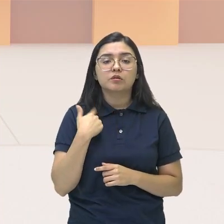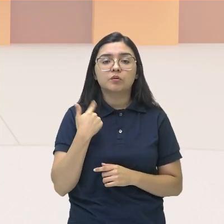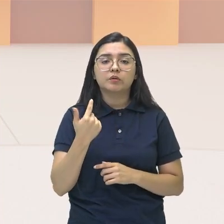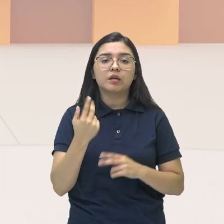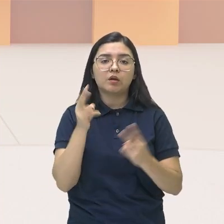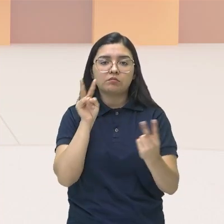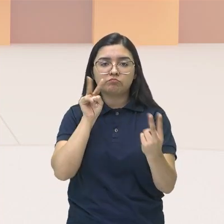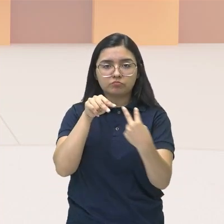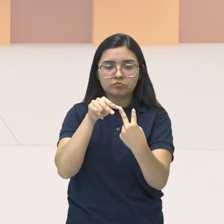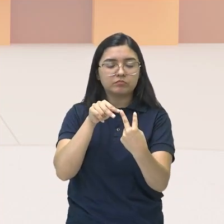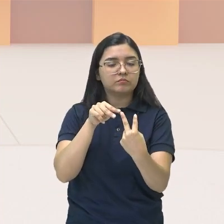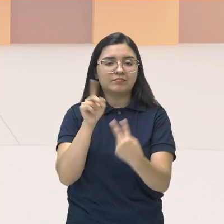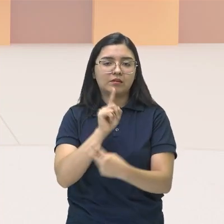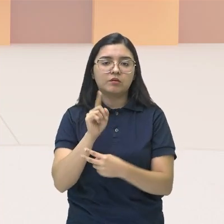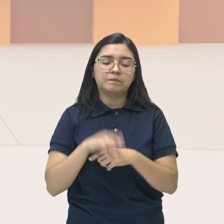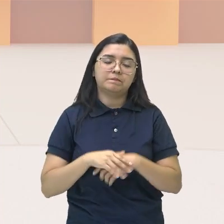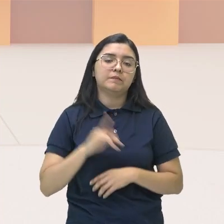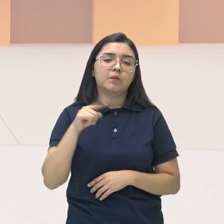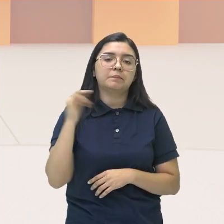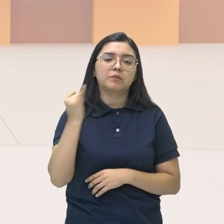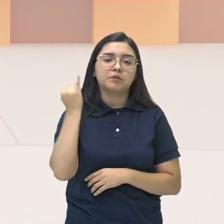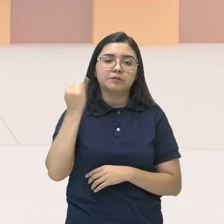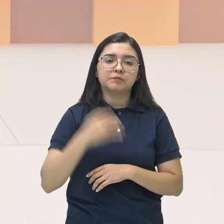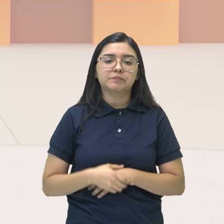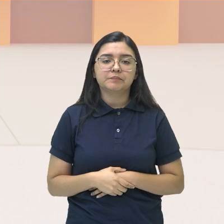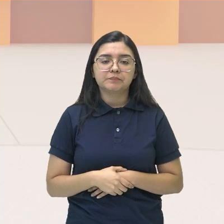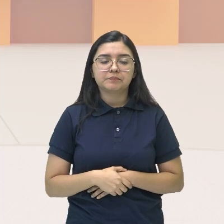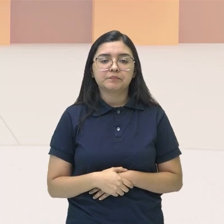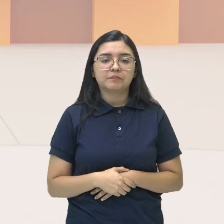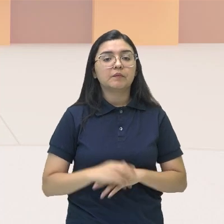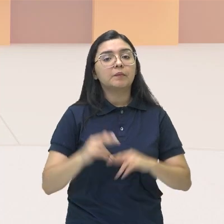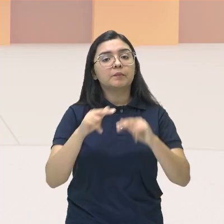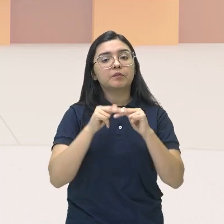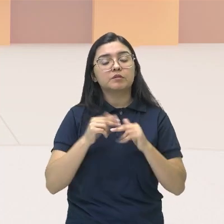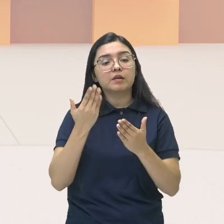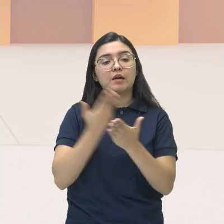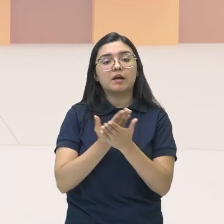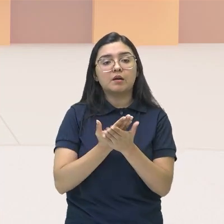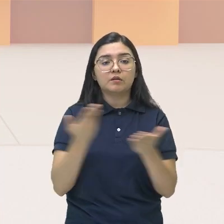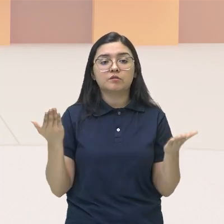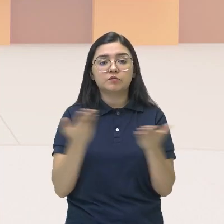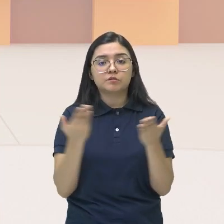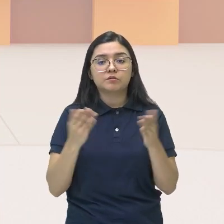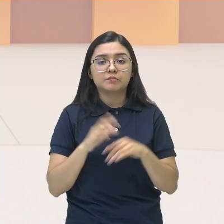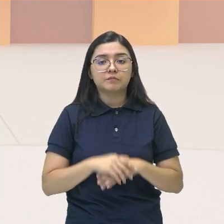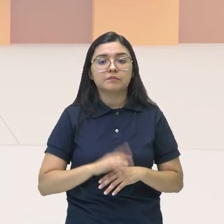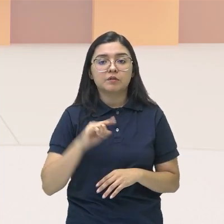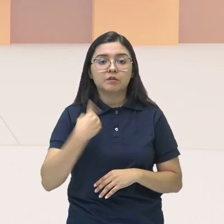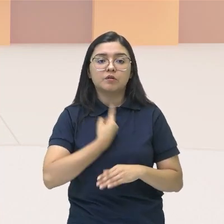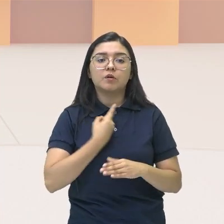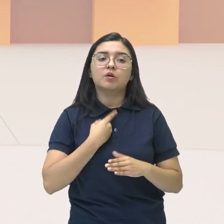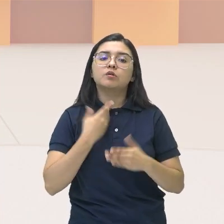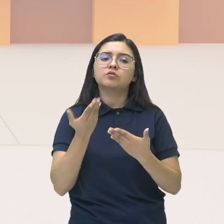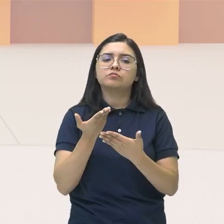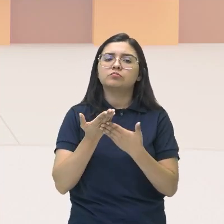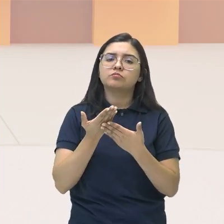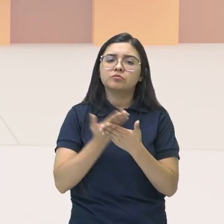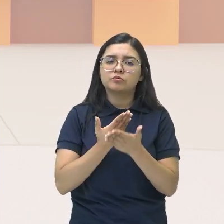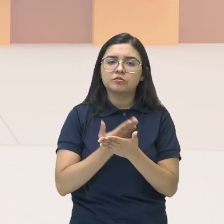no olho. Isso é fundamental. Foi por isso que na aula de hoje nós conversamos, né,